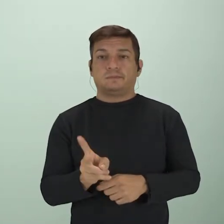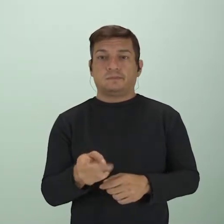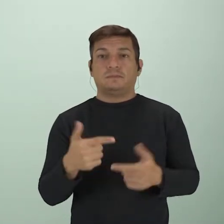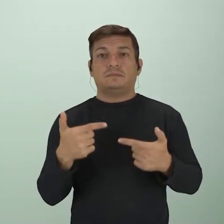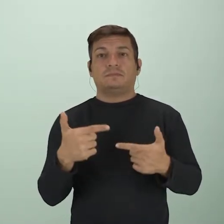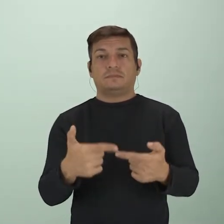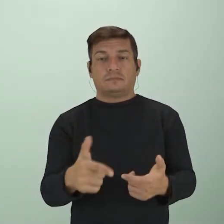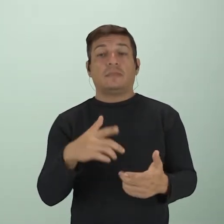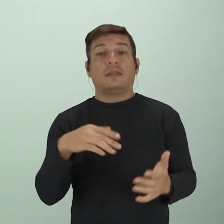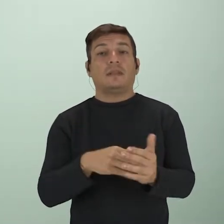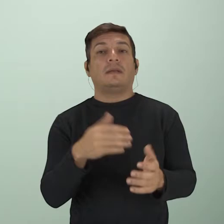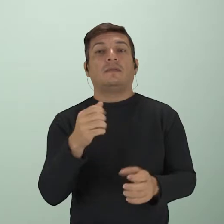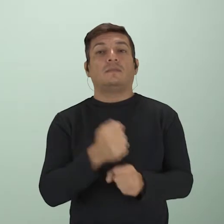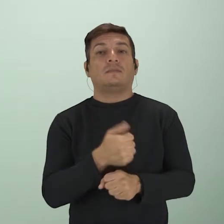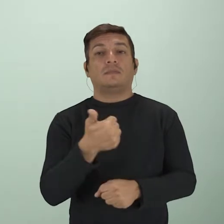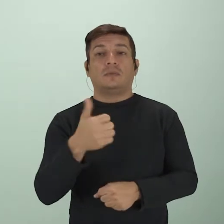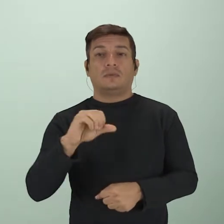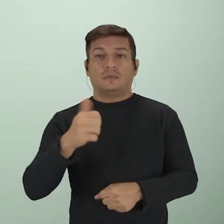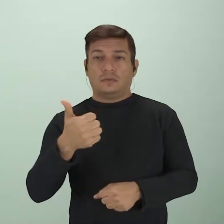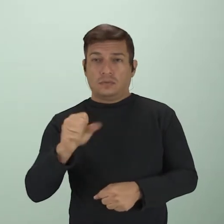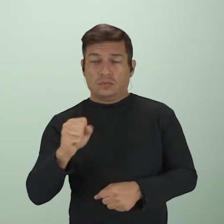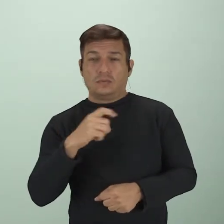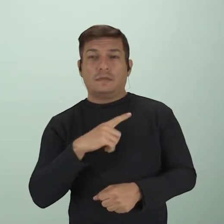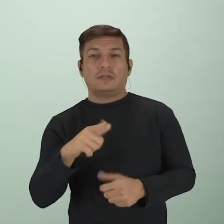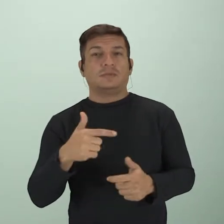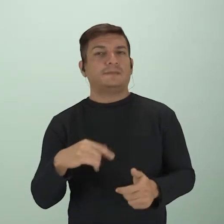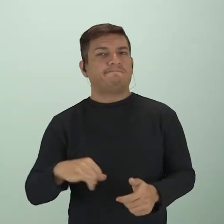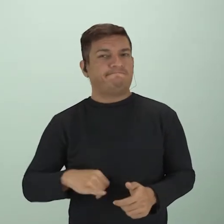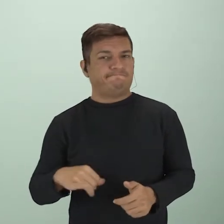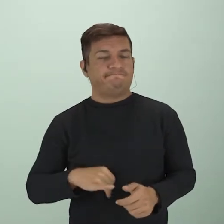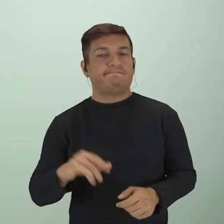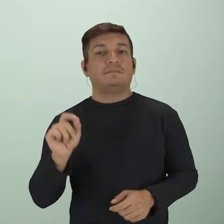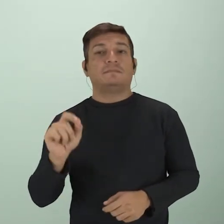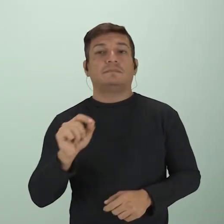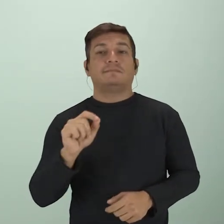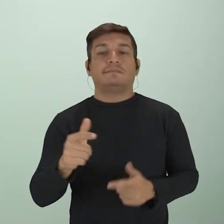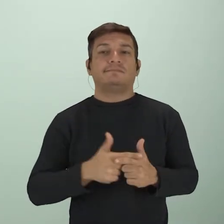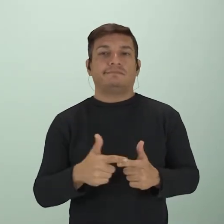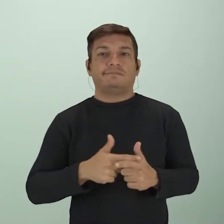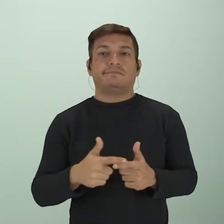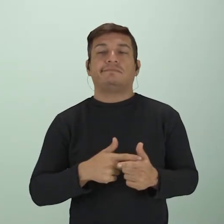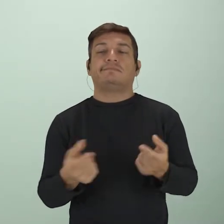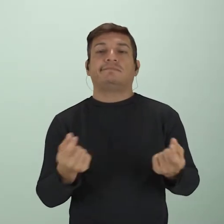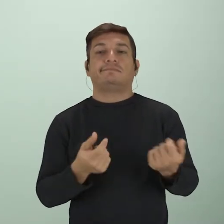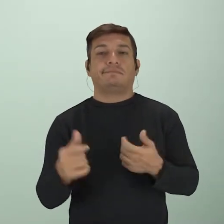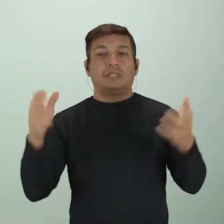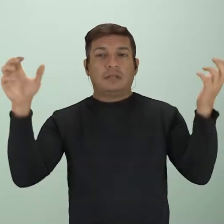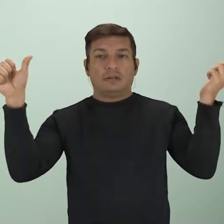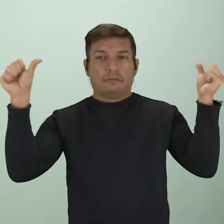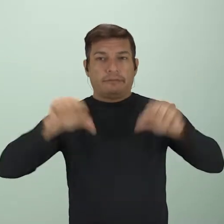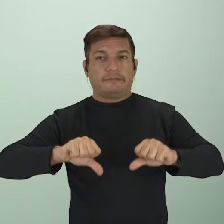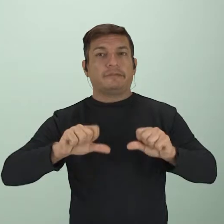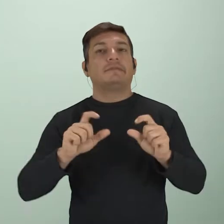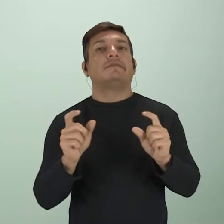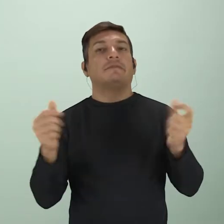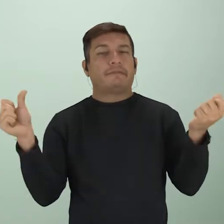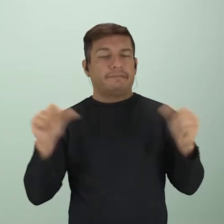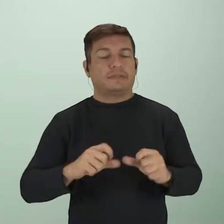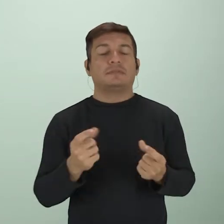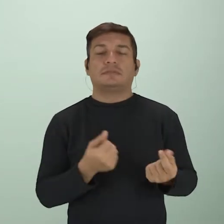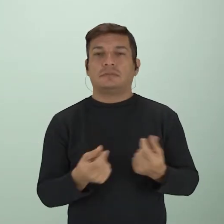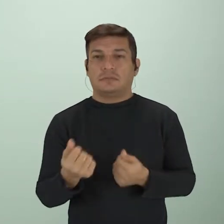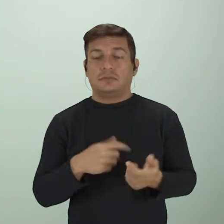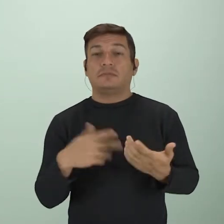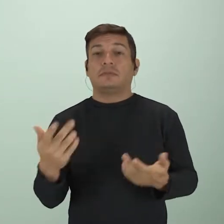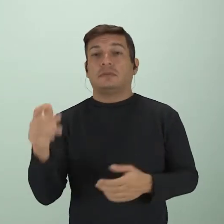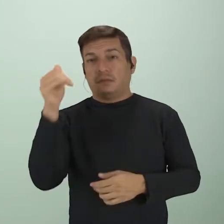até 1918, eles vão sofrer uma crise econômica, todos os partidos. A